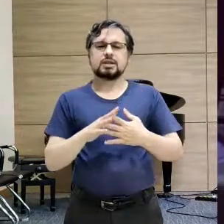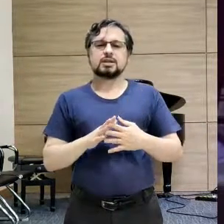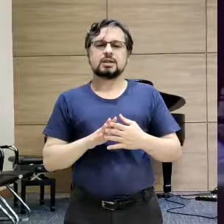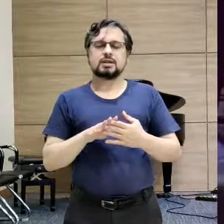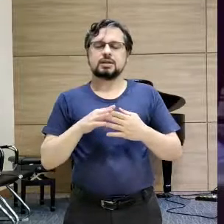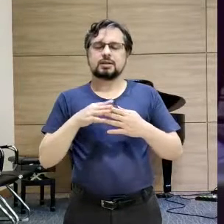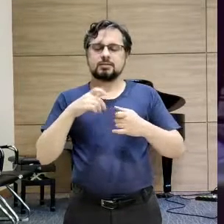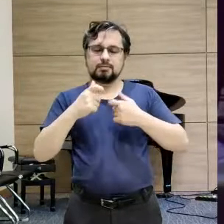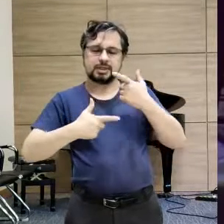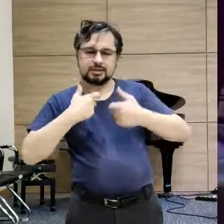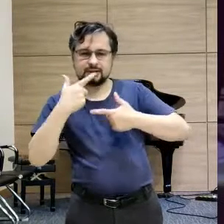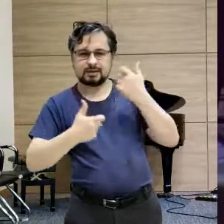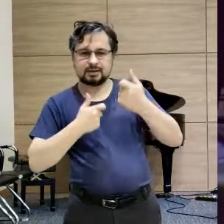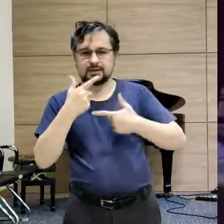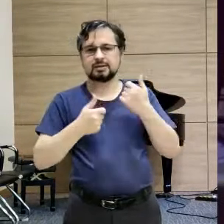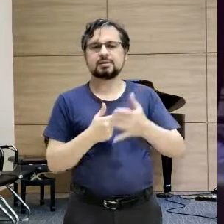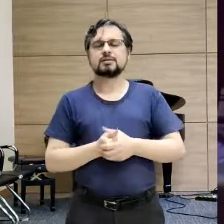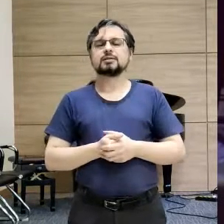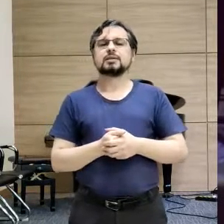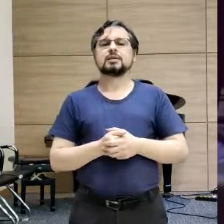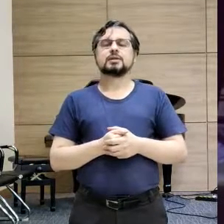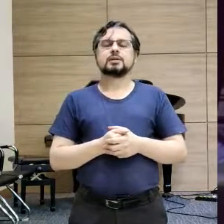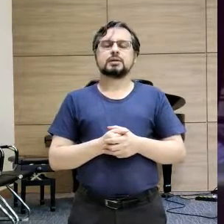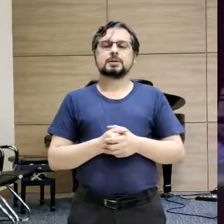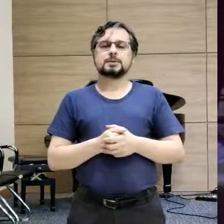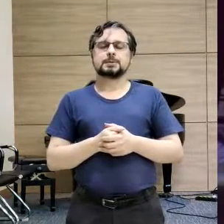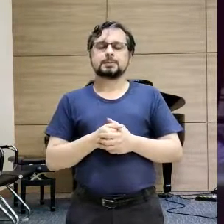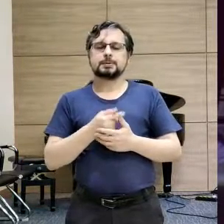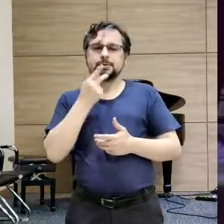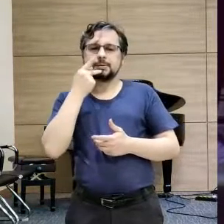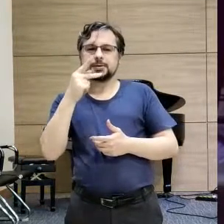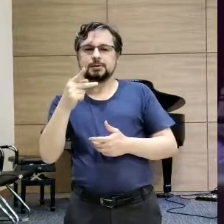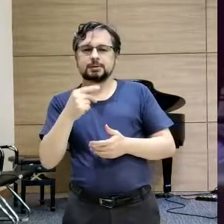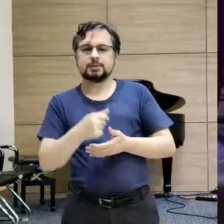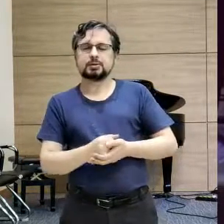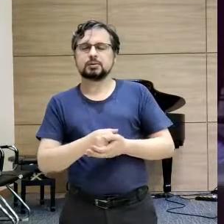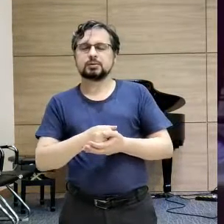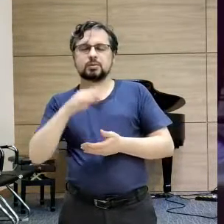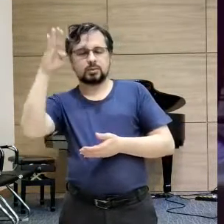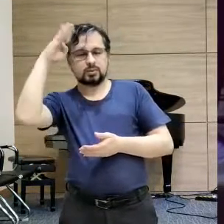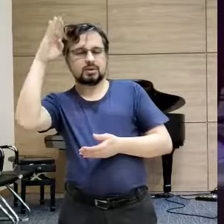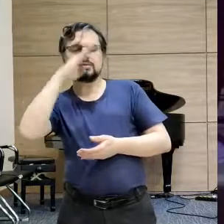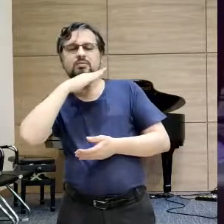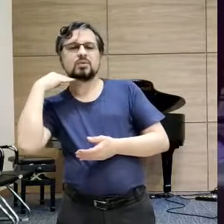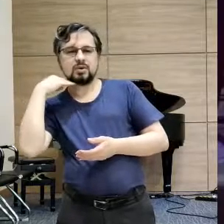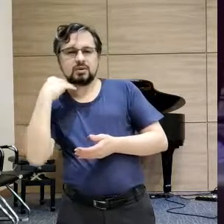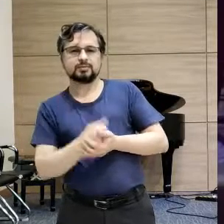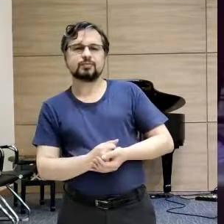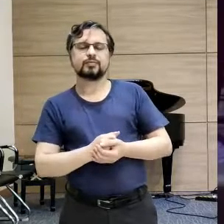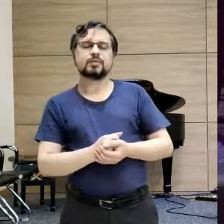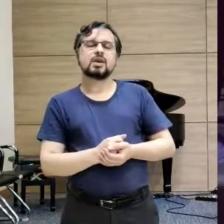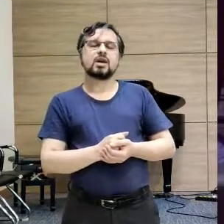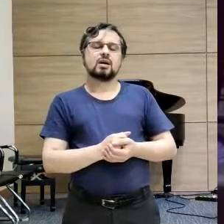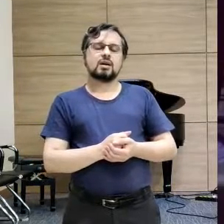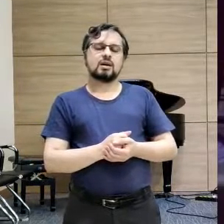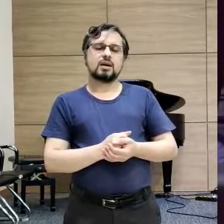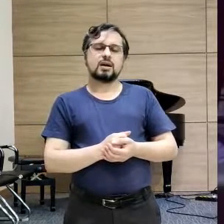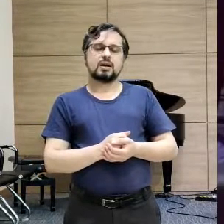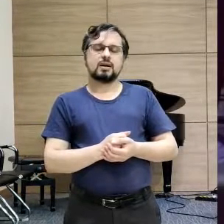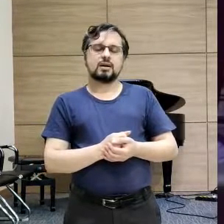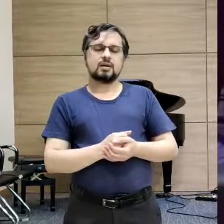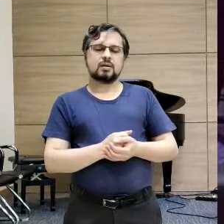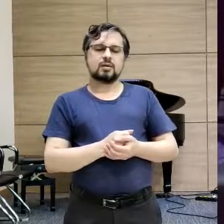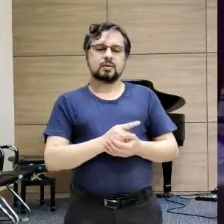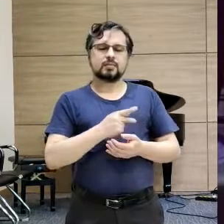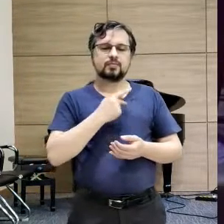minha. O filho que nascer é nosso. Só que o menino morre, há uma comoção nacional, mas antes disso, e aí